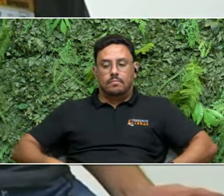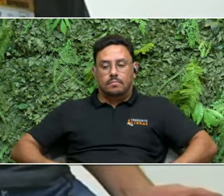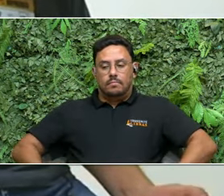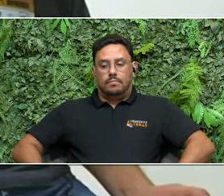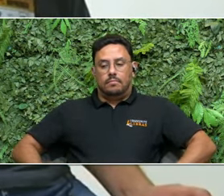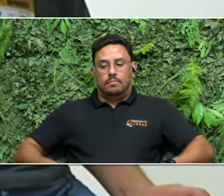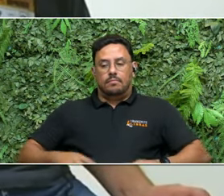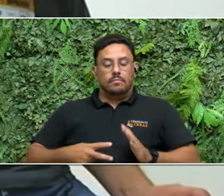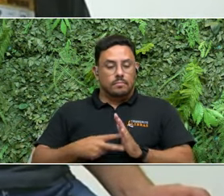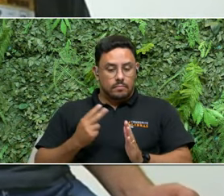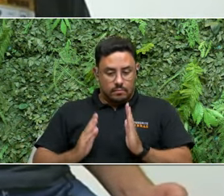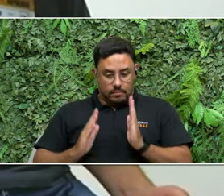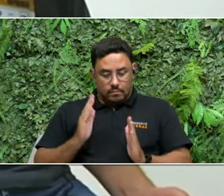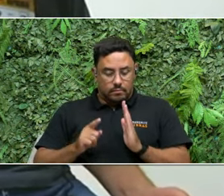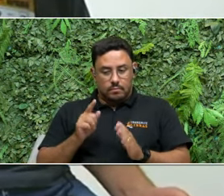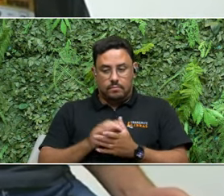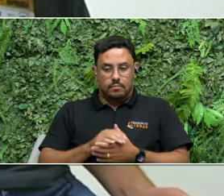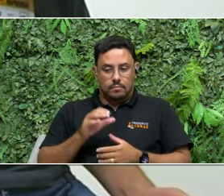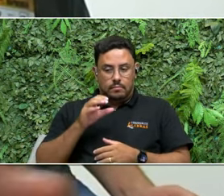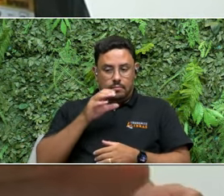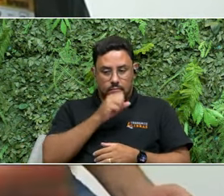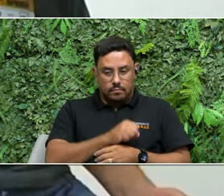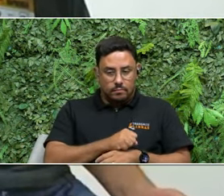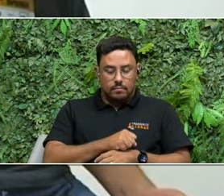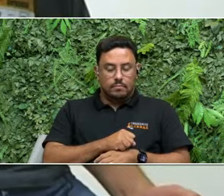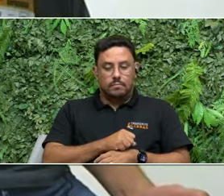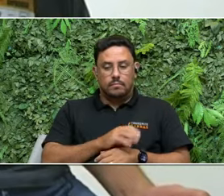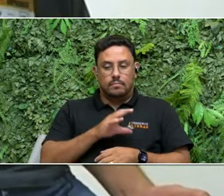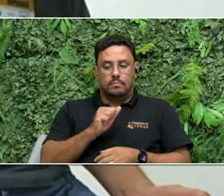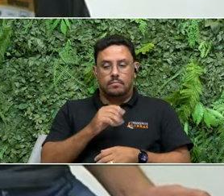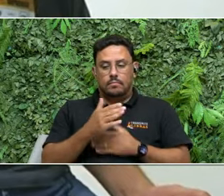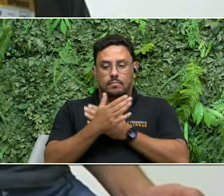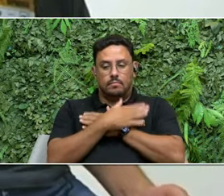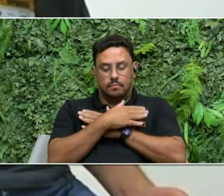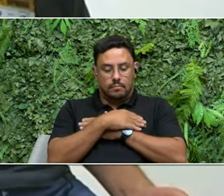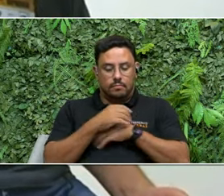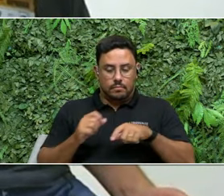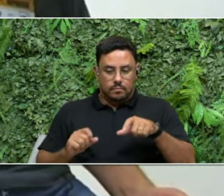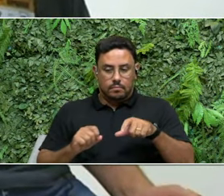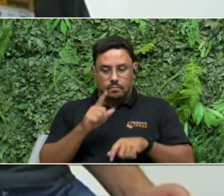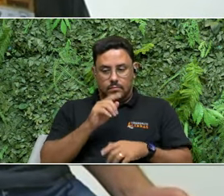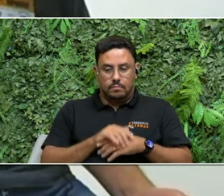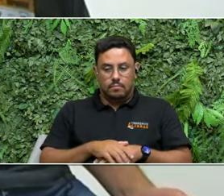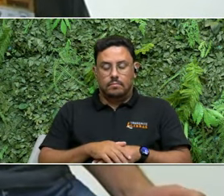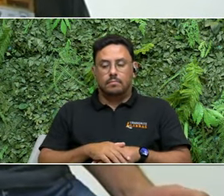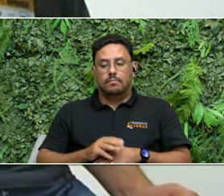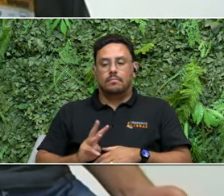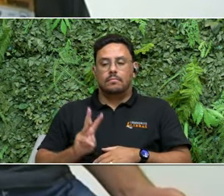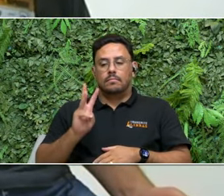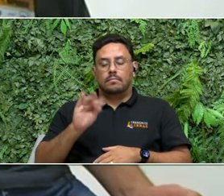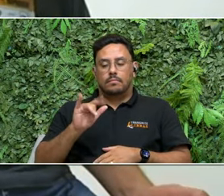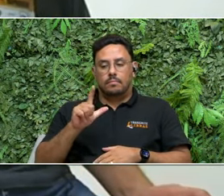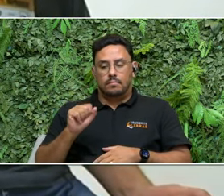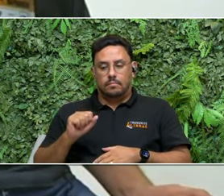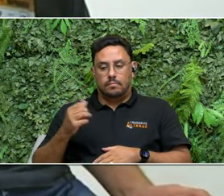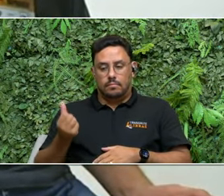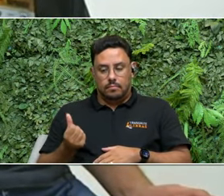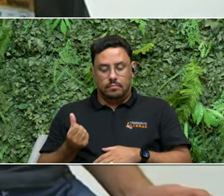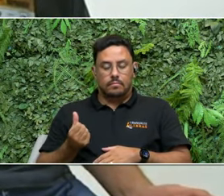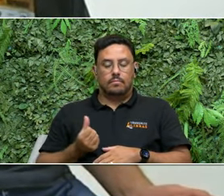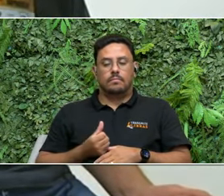bob porque no segundo tempo rapidamente o Rafael Cabral Só bateu o tiro de meta tá William nota seis